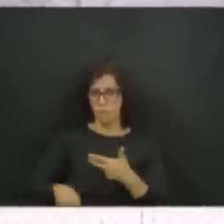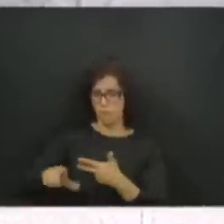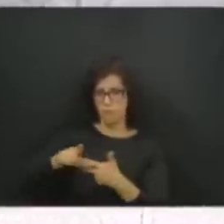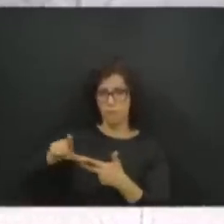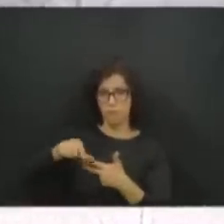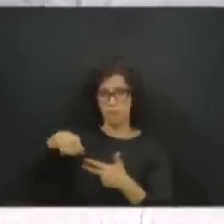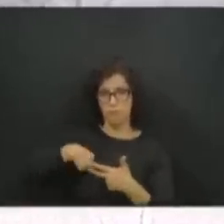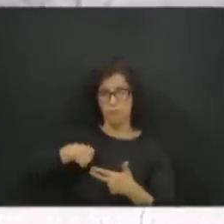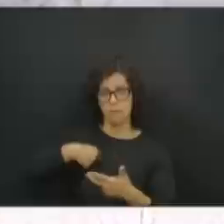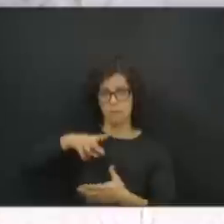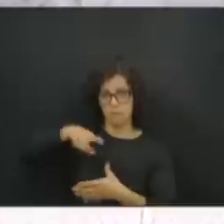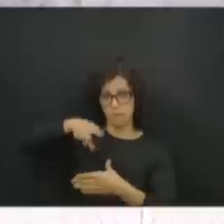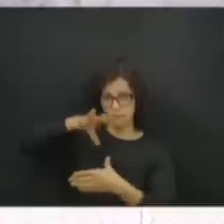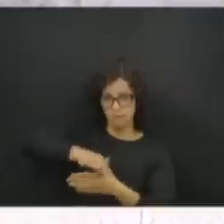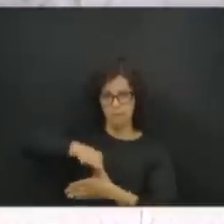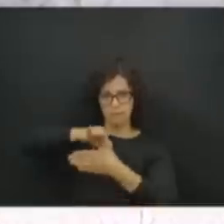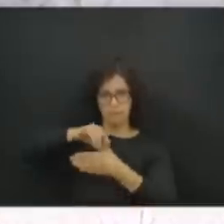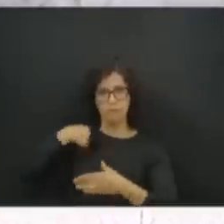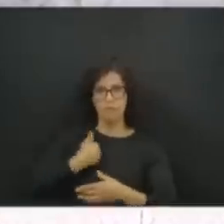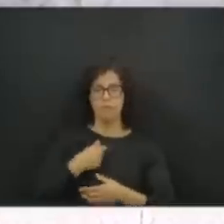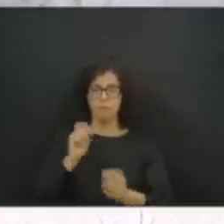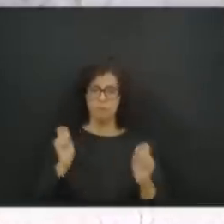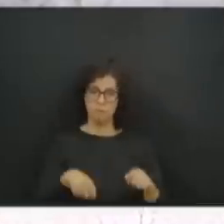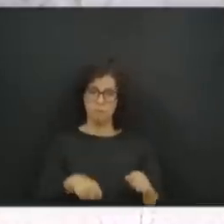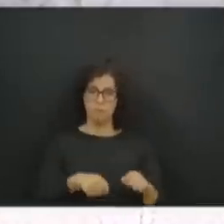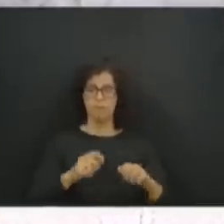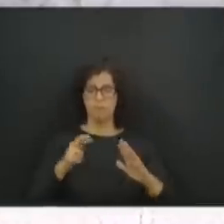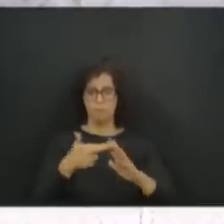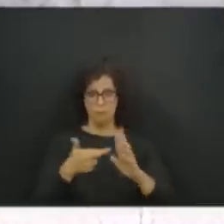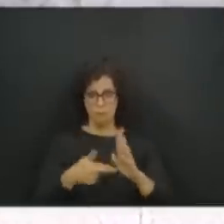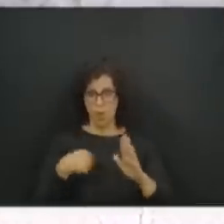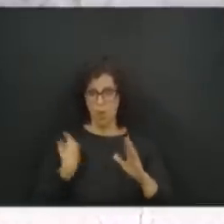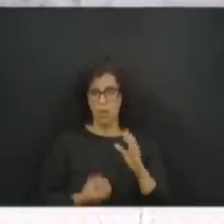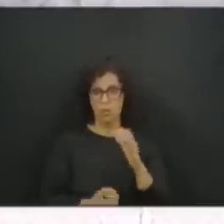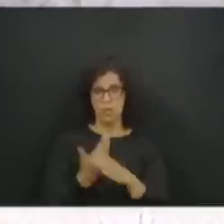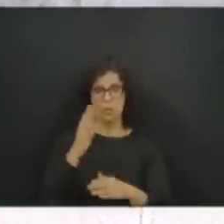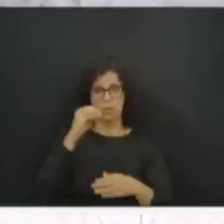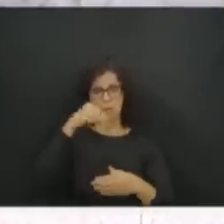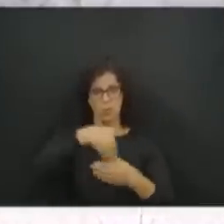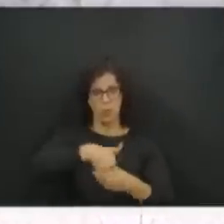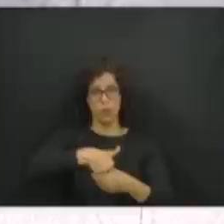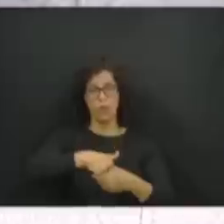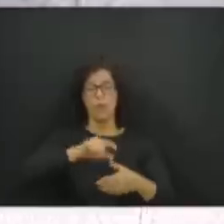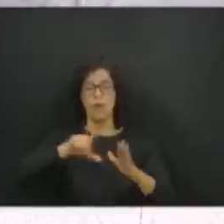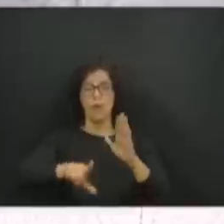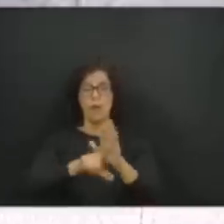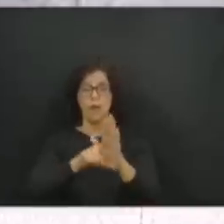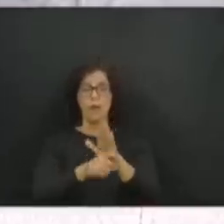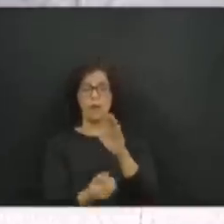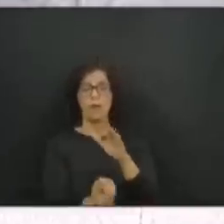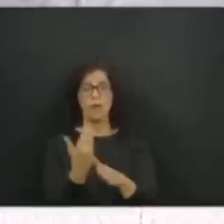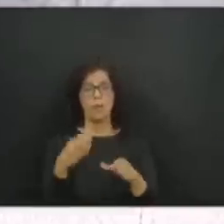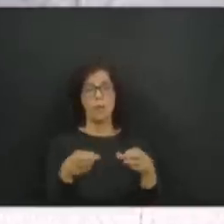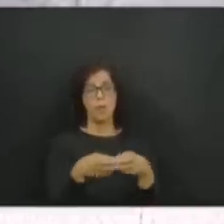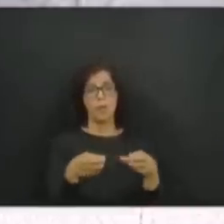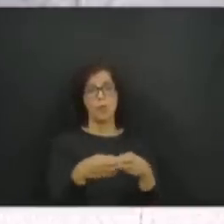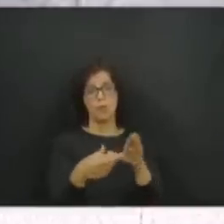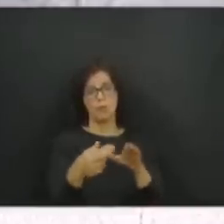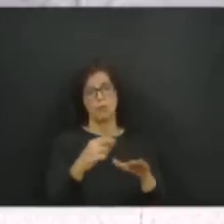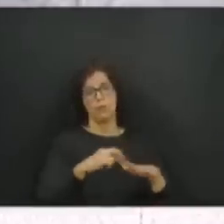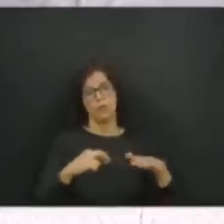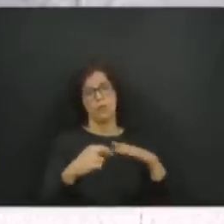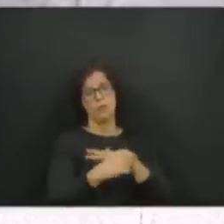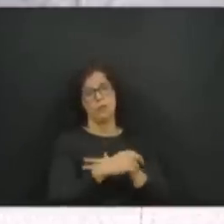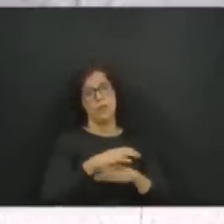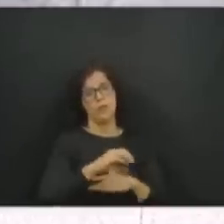como legisladores ordinários nós temos a a competência fomos nós que votamos a lei que estabeleceu as competências